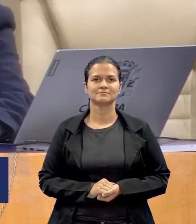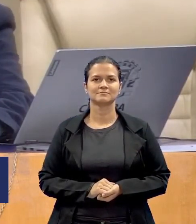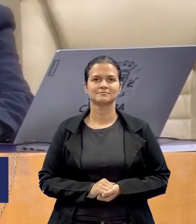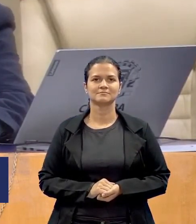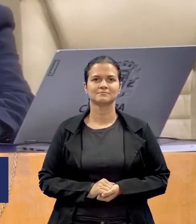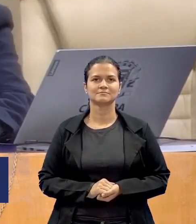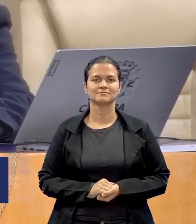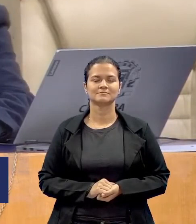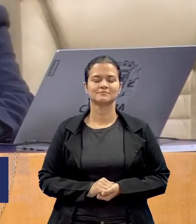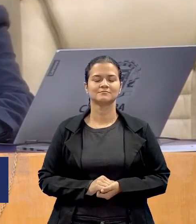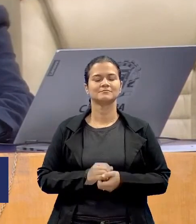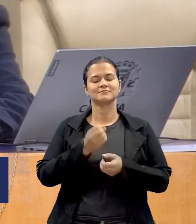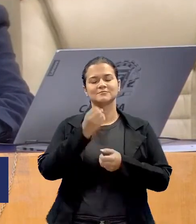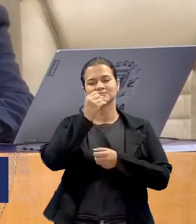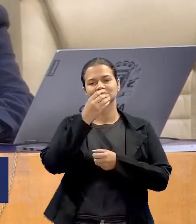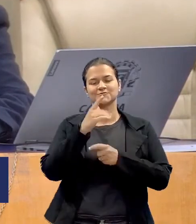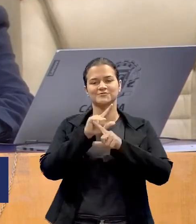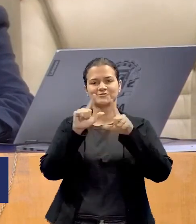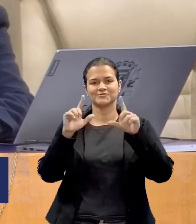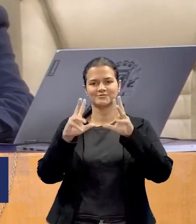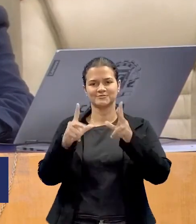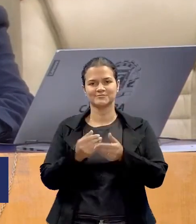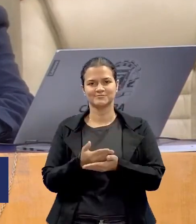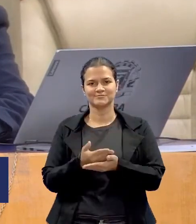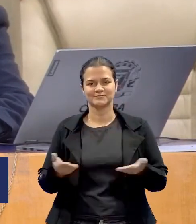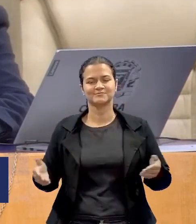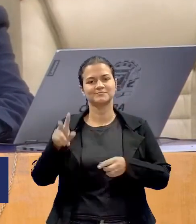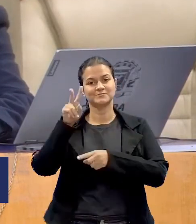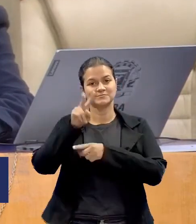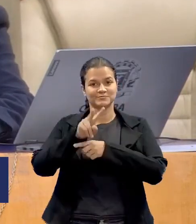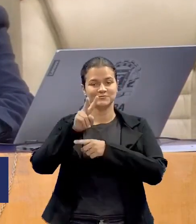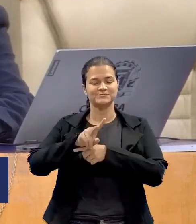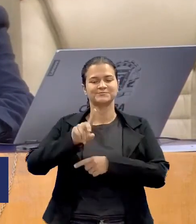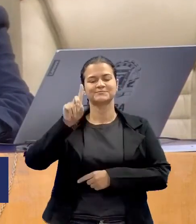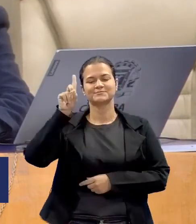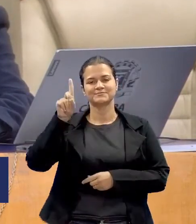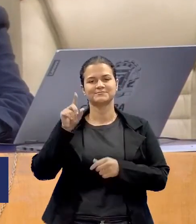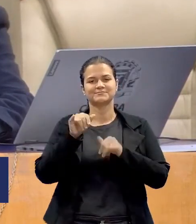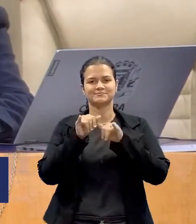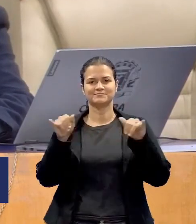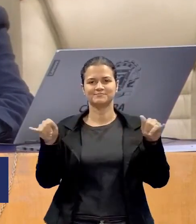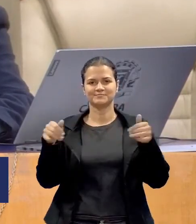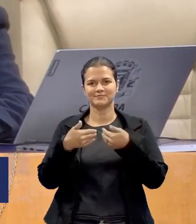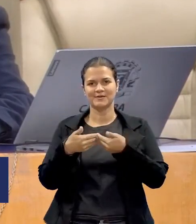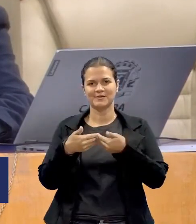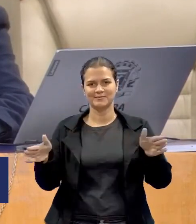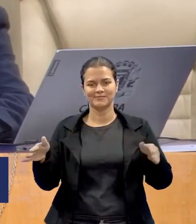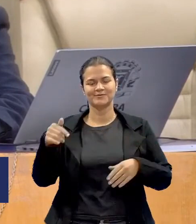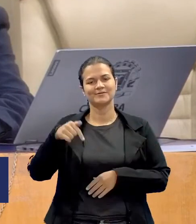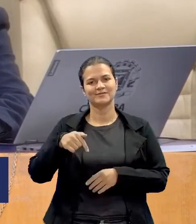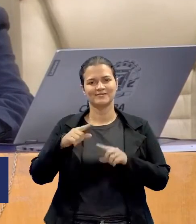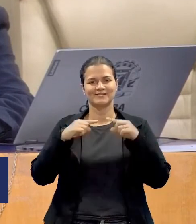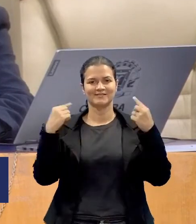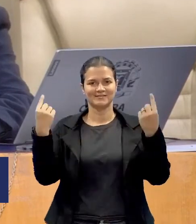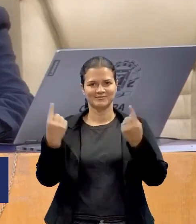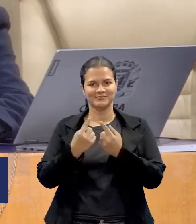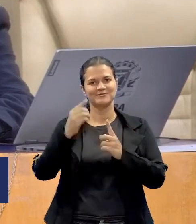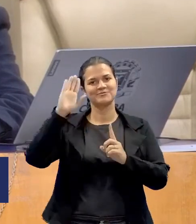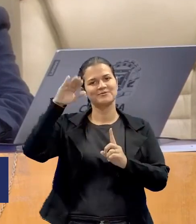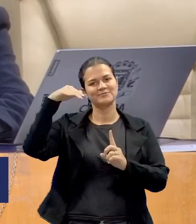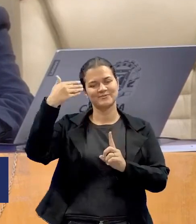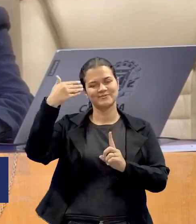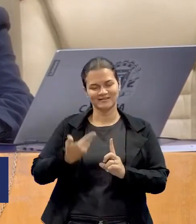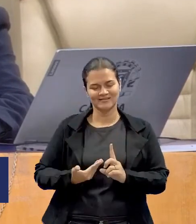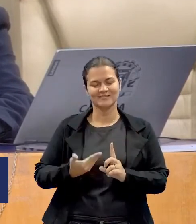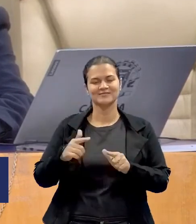Boa tarde a todos. Sob a proteção de Deus, declaramos aberta a presente sessão solene e